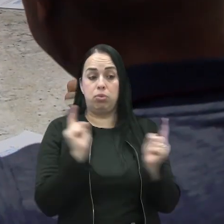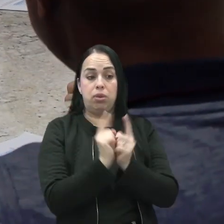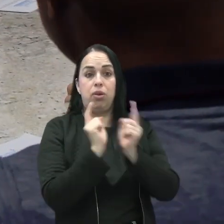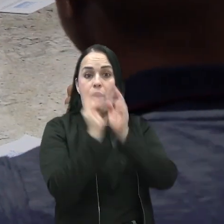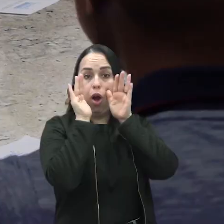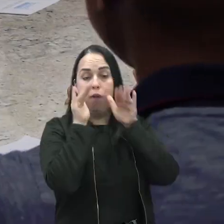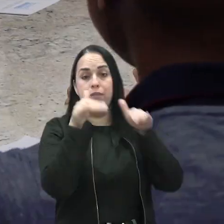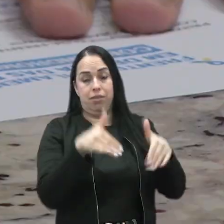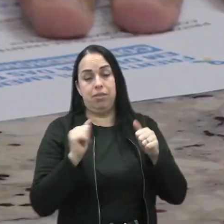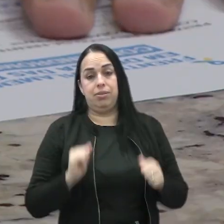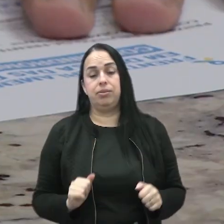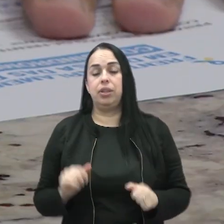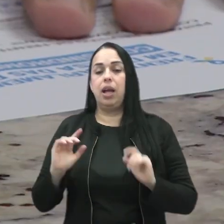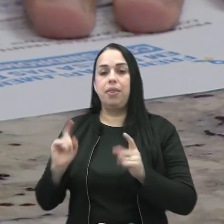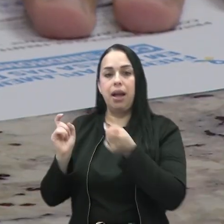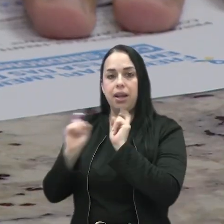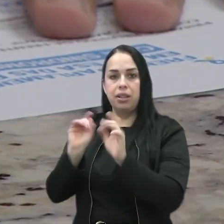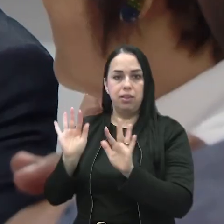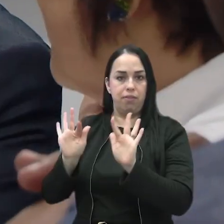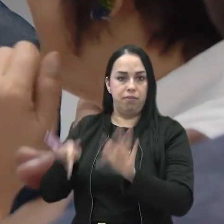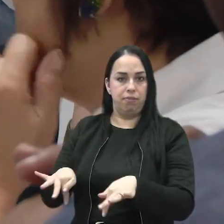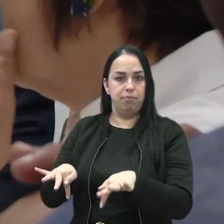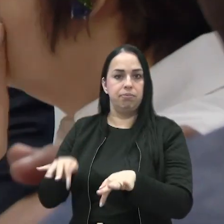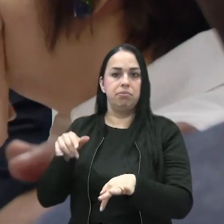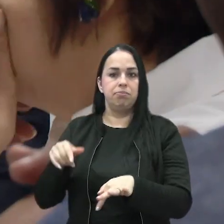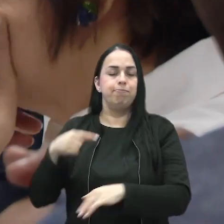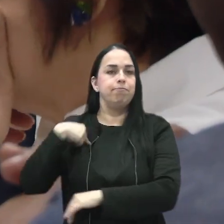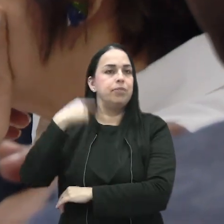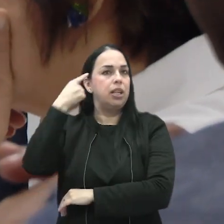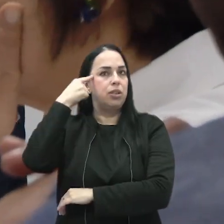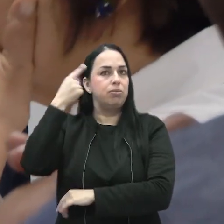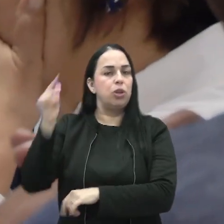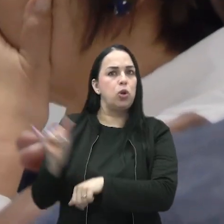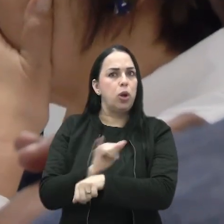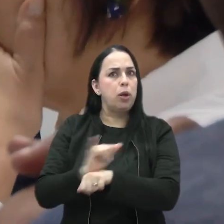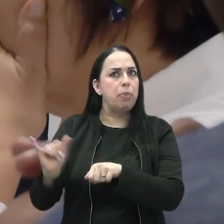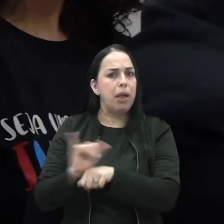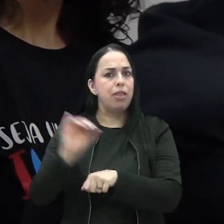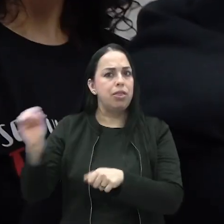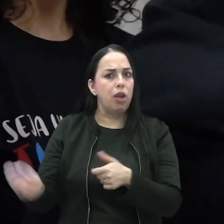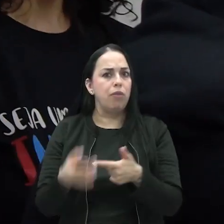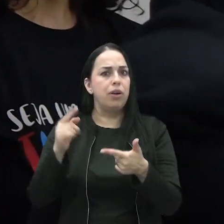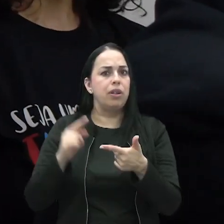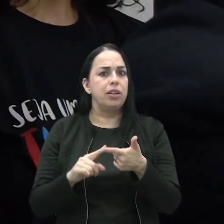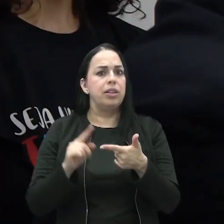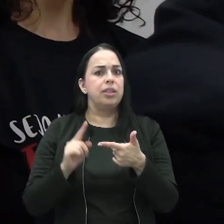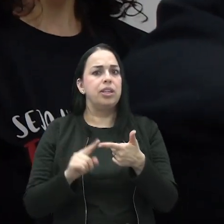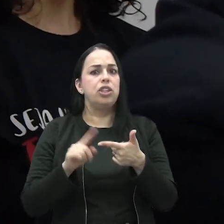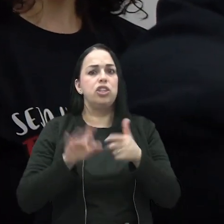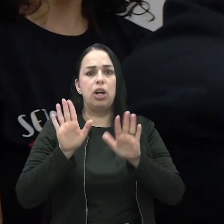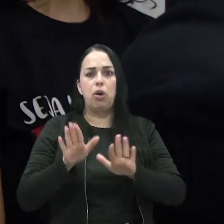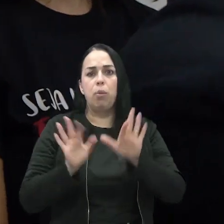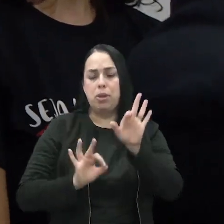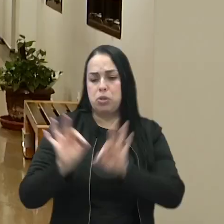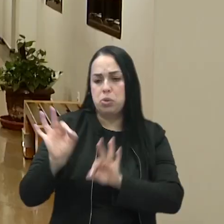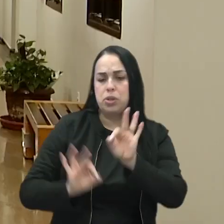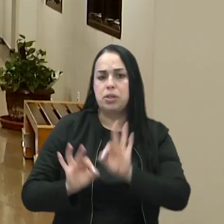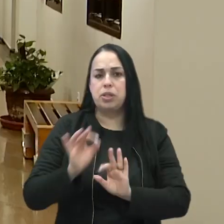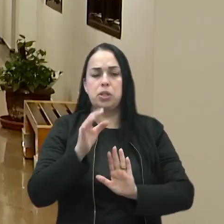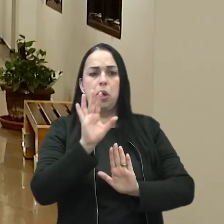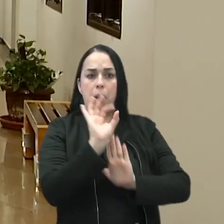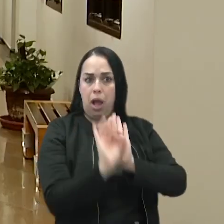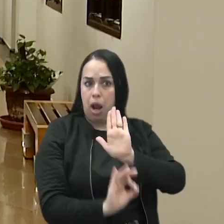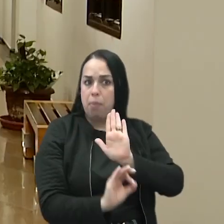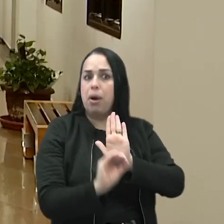atendimento especializado. Ao final do encontro, os parlamentares saíram com metas definidas e traçaram os primeiros encaminhamentos. A gente já